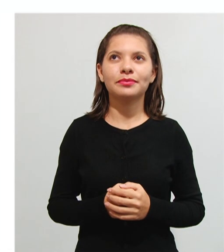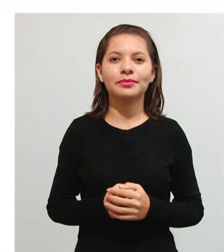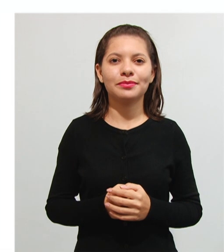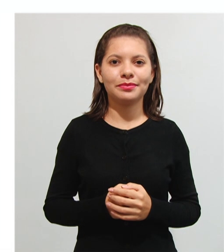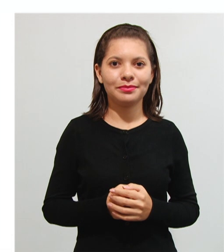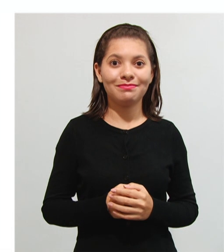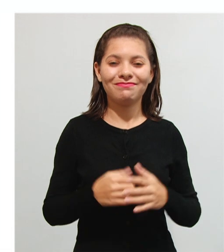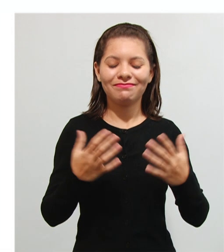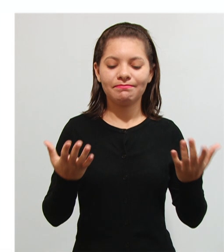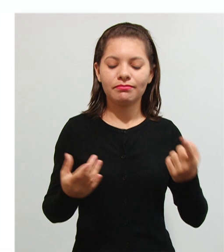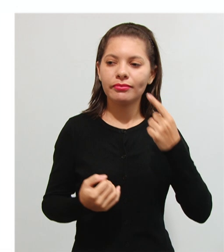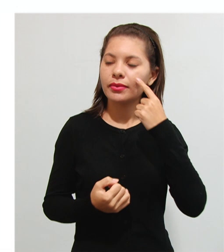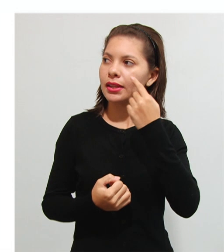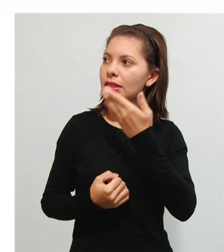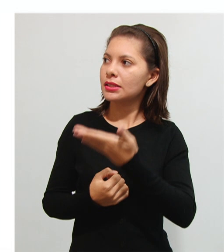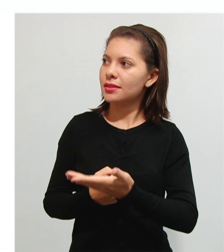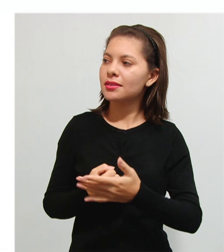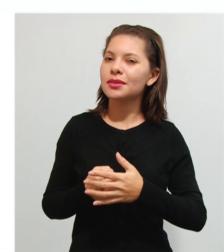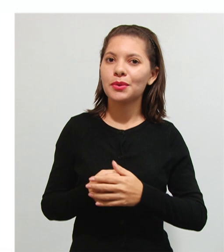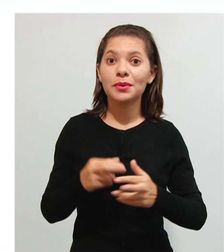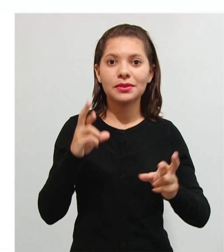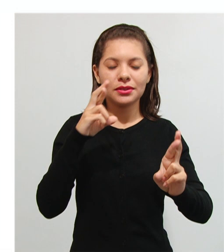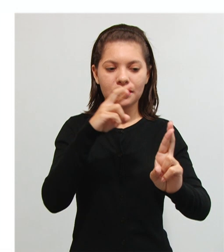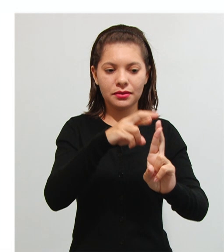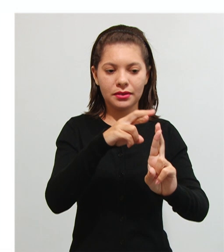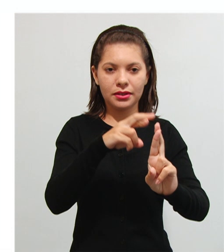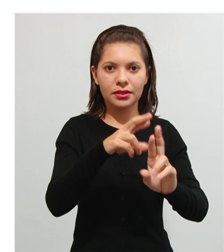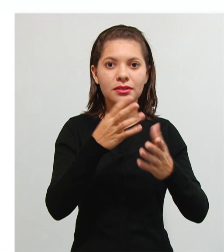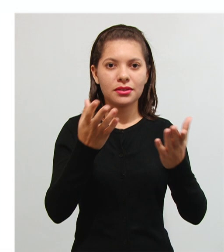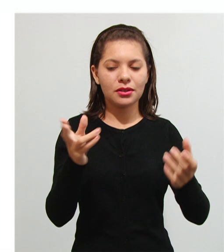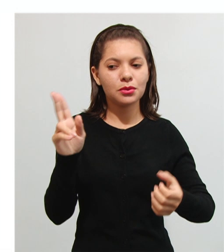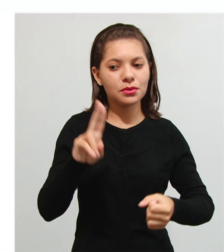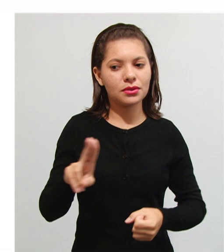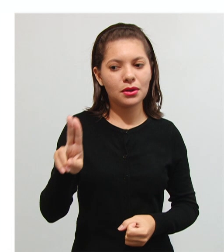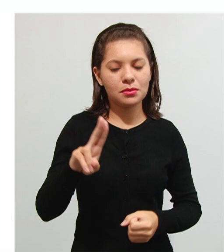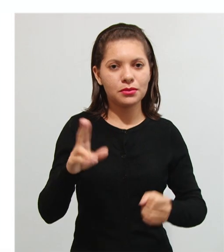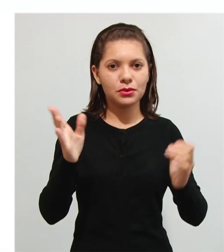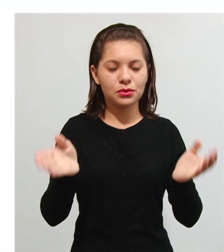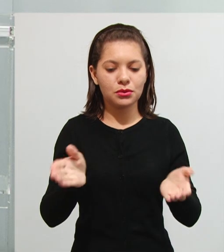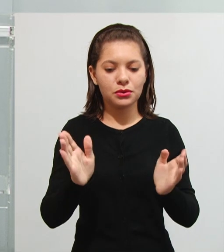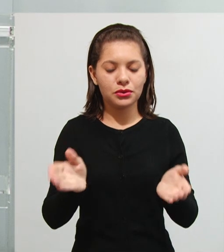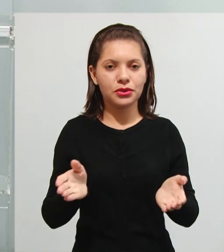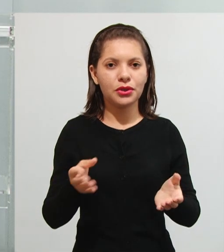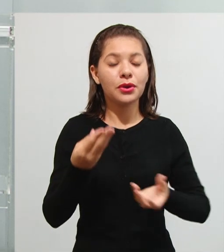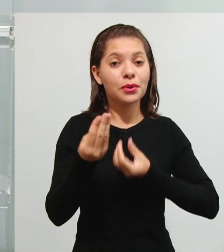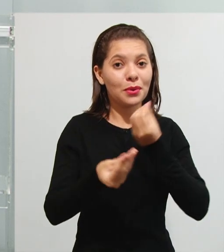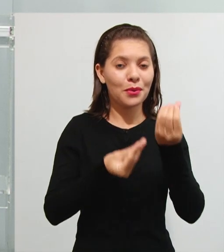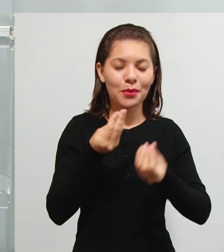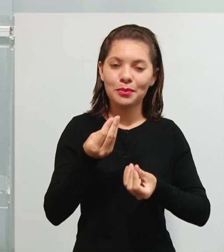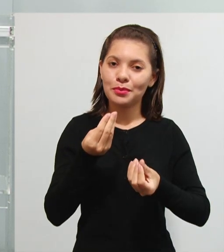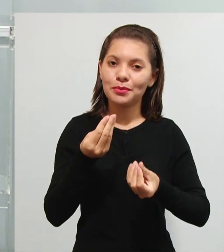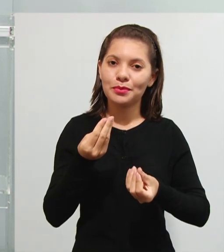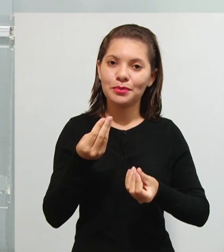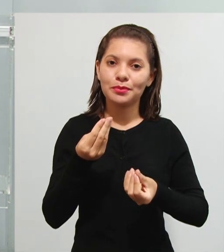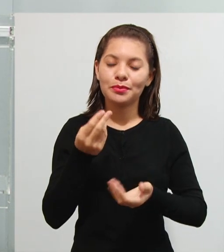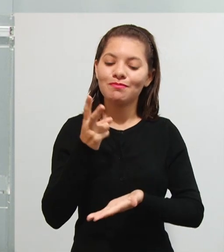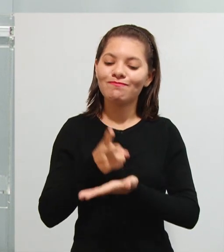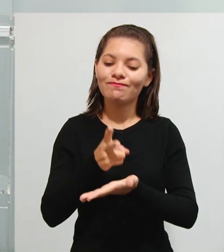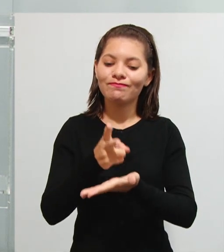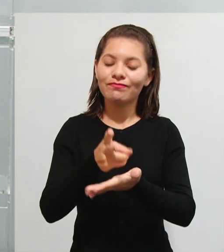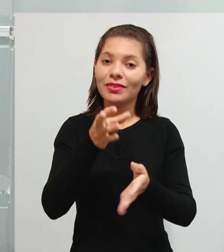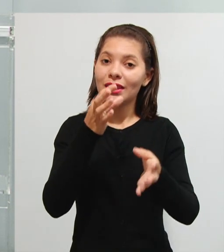Então essas são as principais referências que nós utilizamos hoje e como a gente sempre recomenda